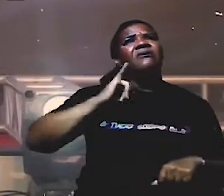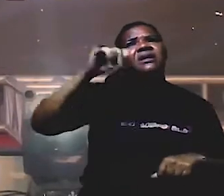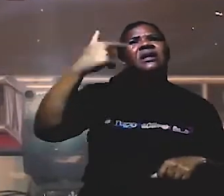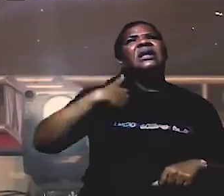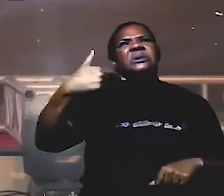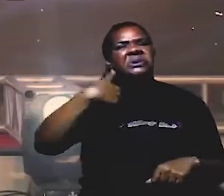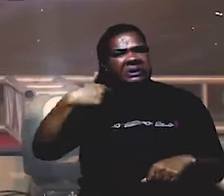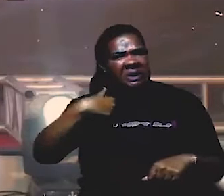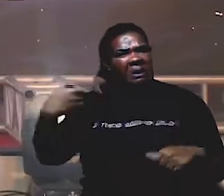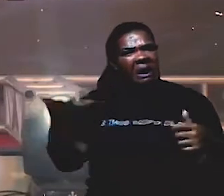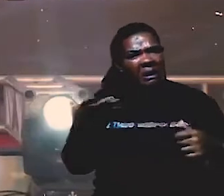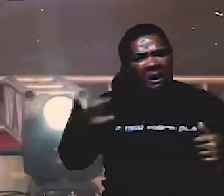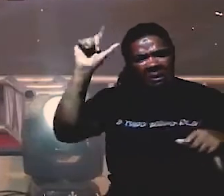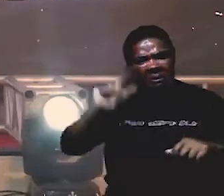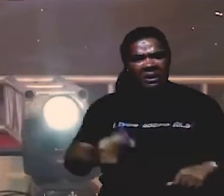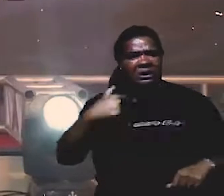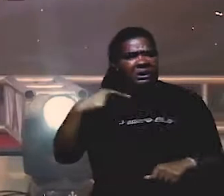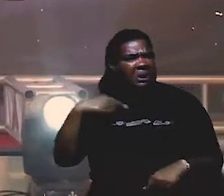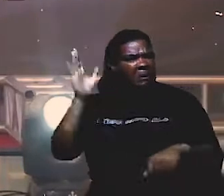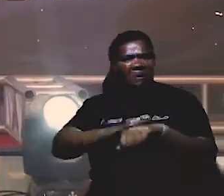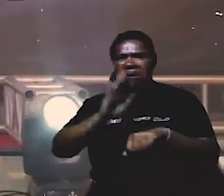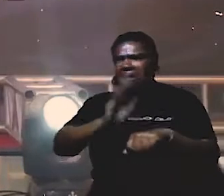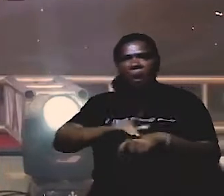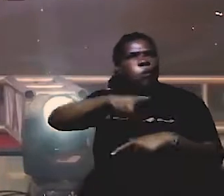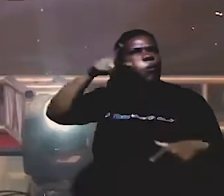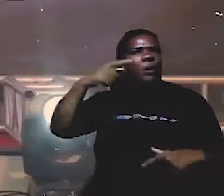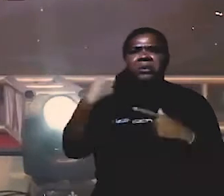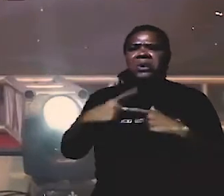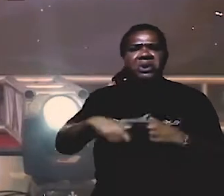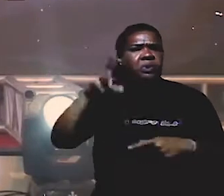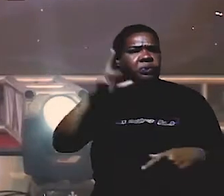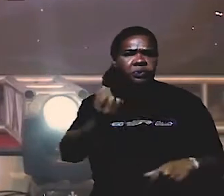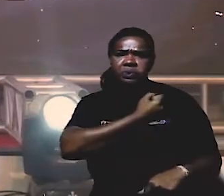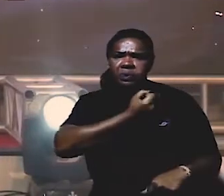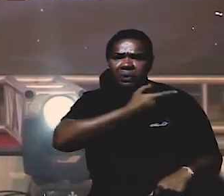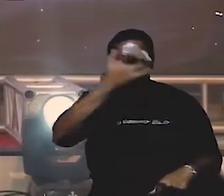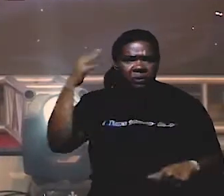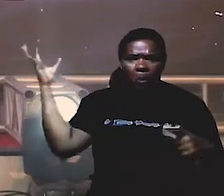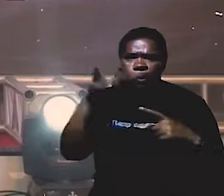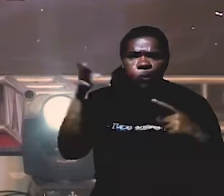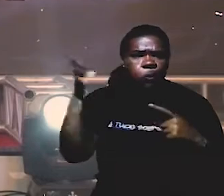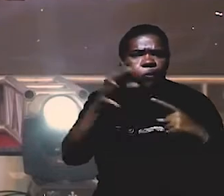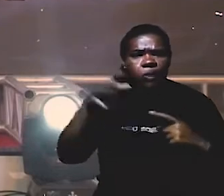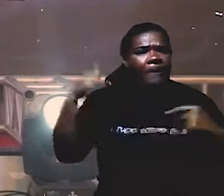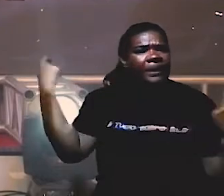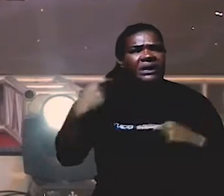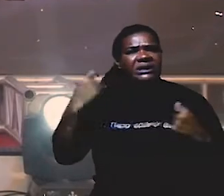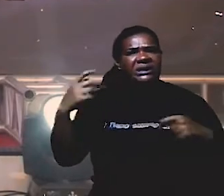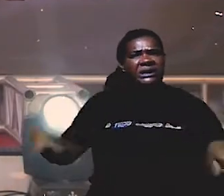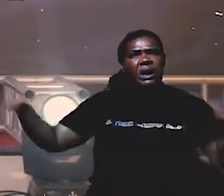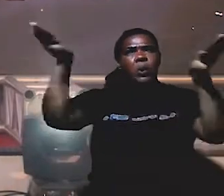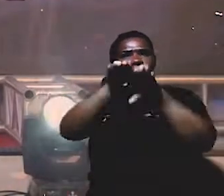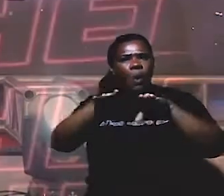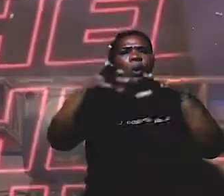que com fulano é tão menos e comigo é tão mais? É porque o número de pessoas que você quer influenciar está ligado